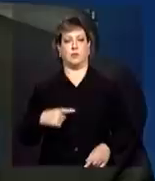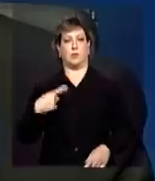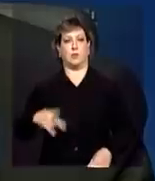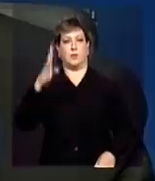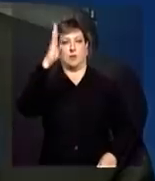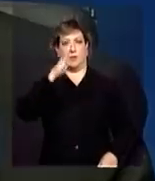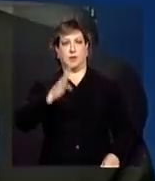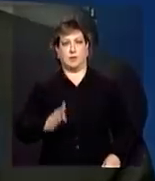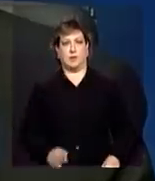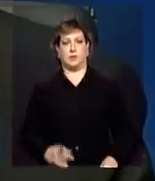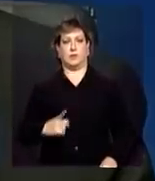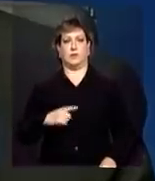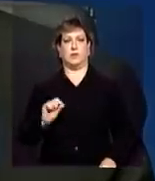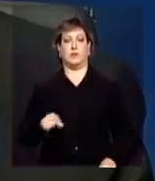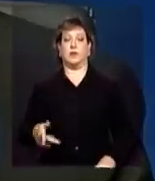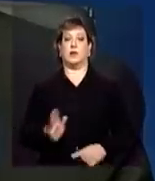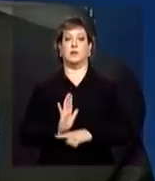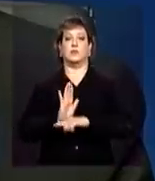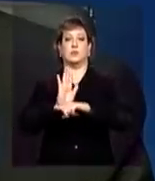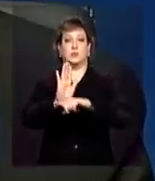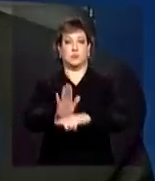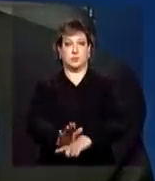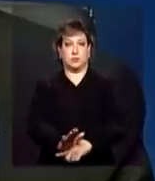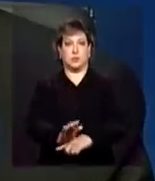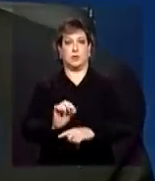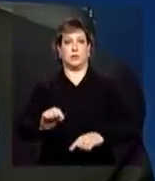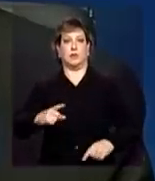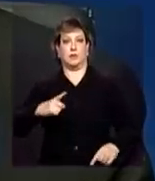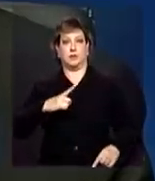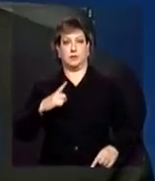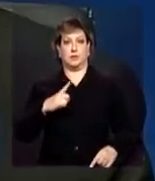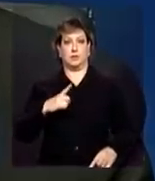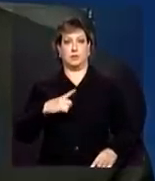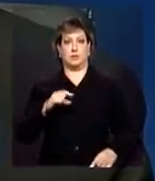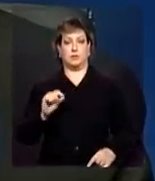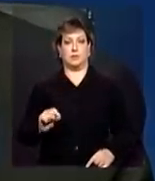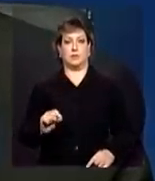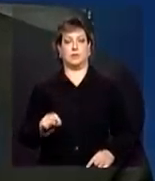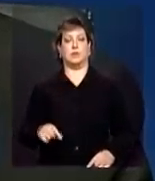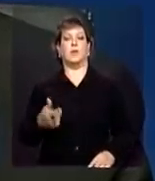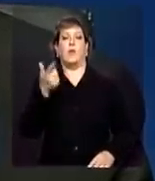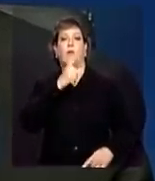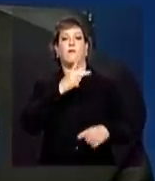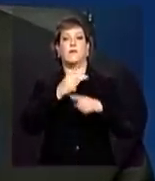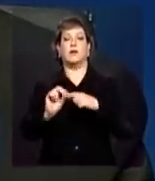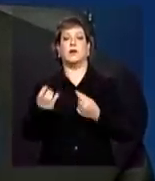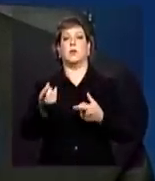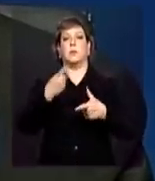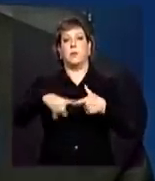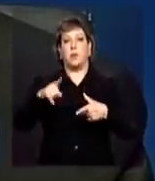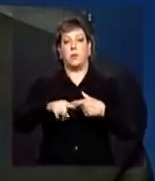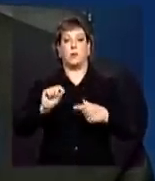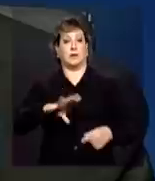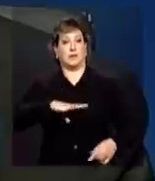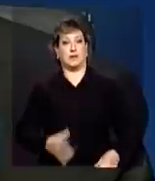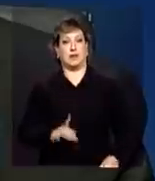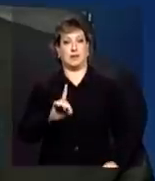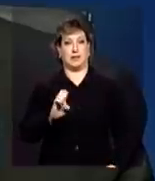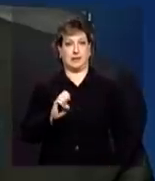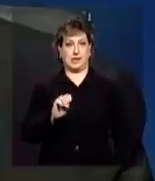Brasil ajudarão a superar obstáculos e